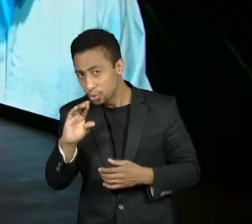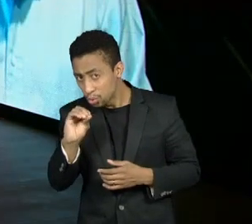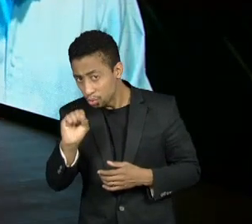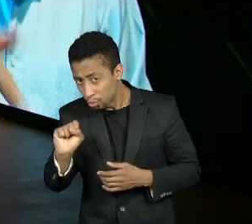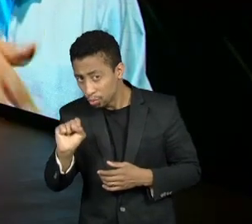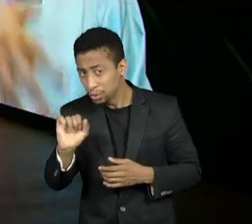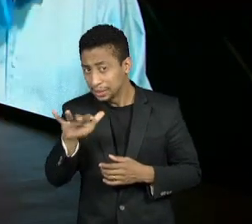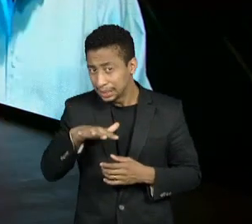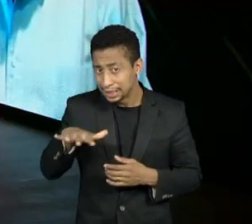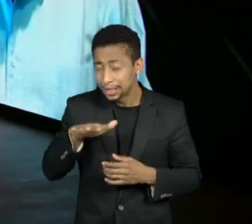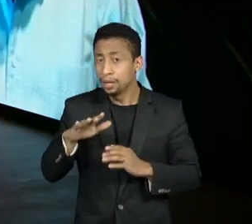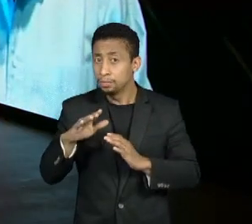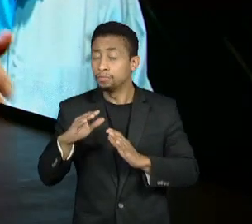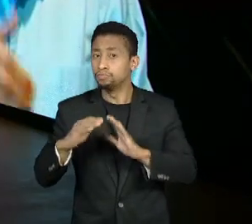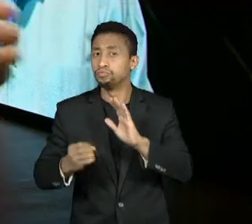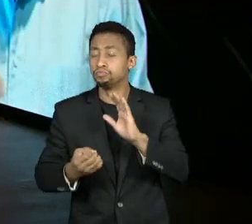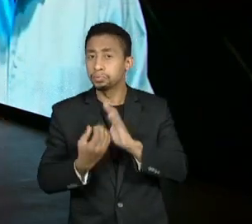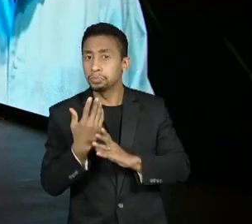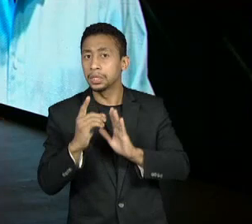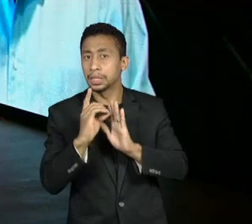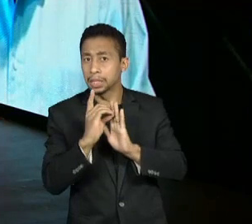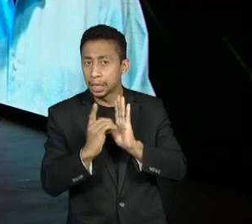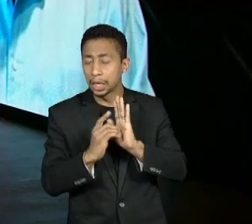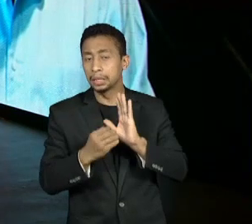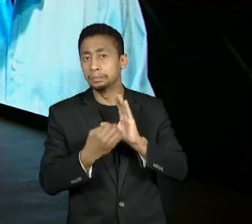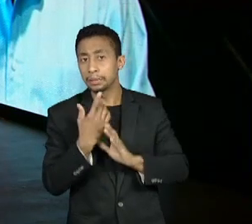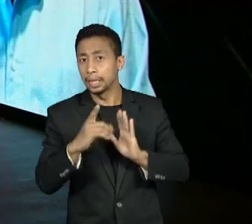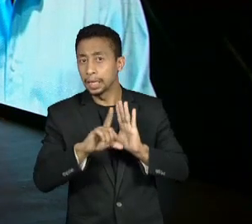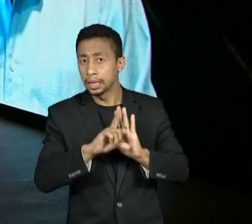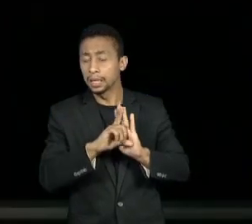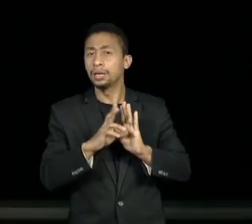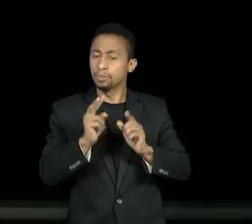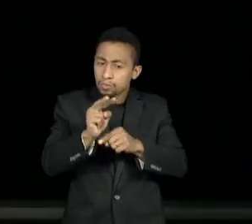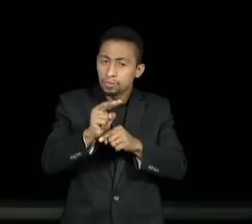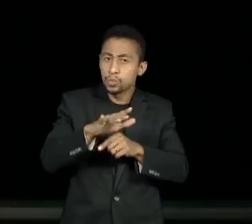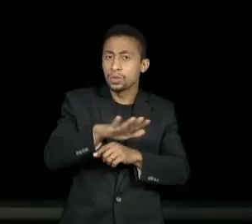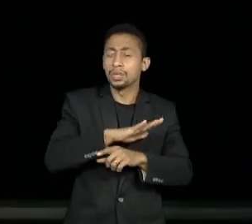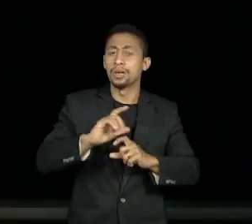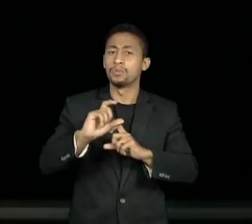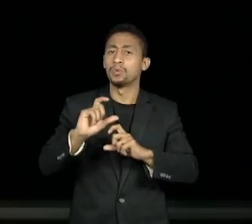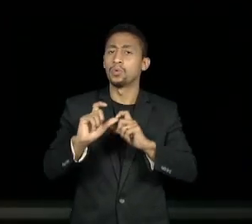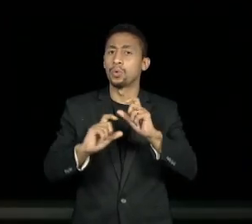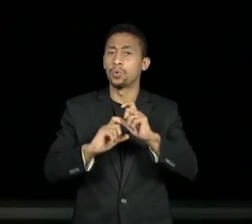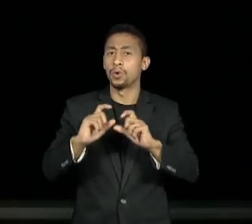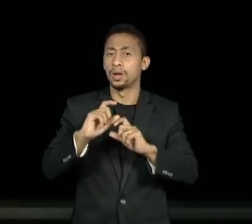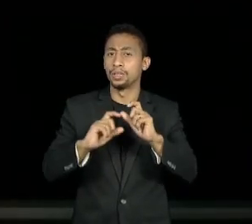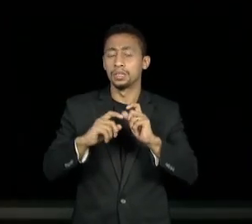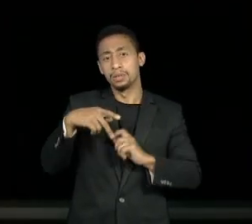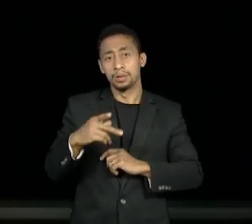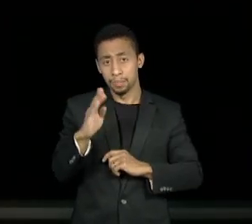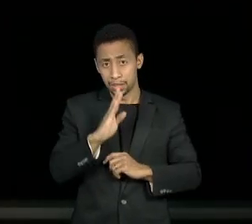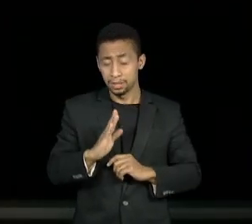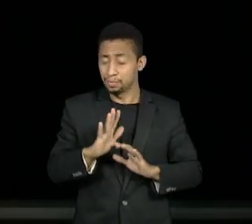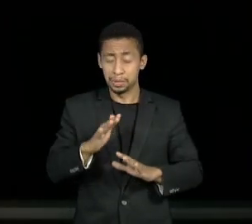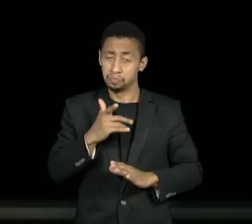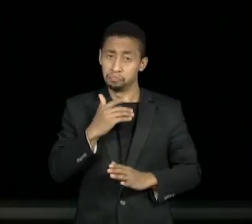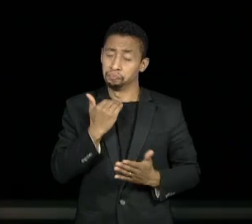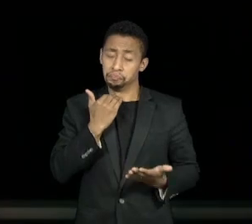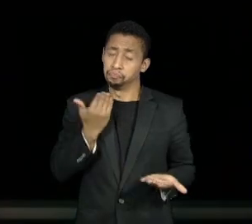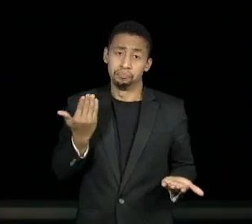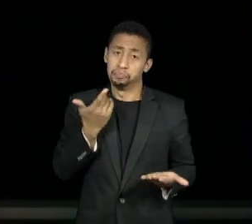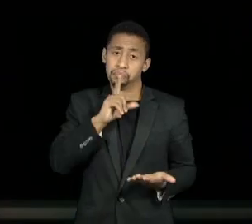um decreto, de vir uma lei de proteção à história em quadrinho brasileira. No fim, não deu. Ele também não